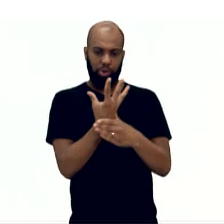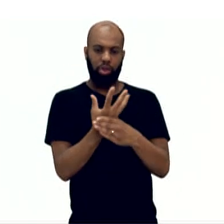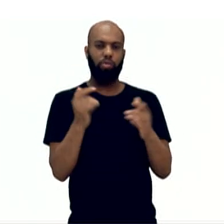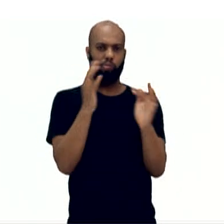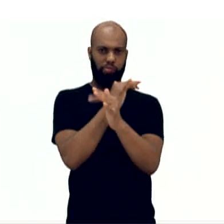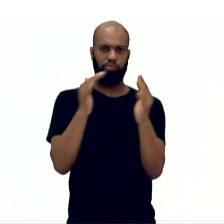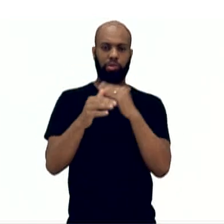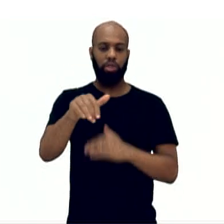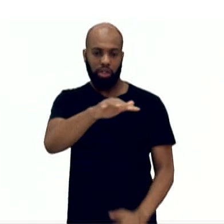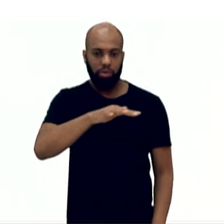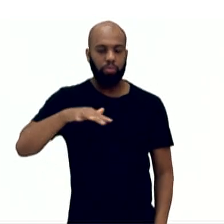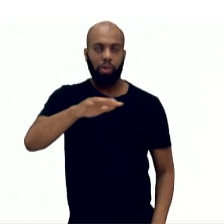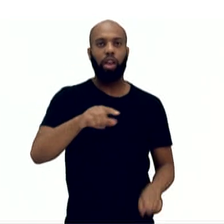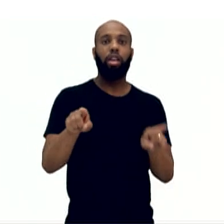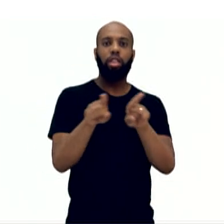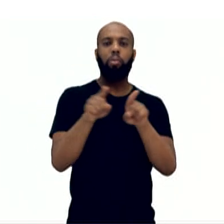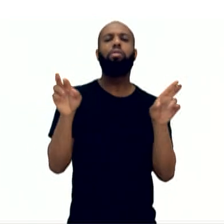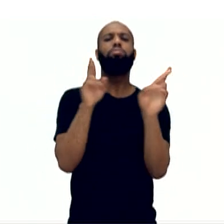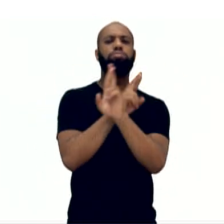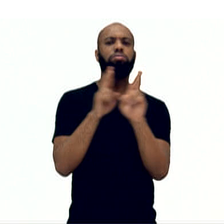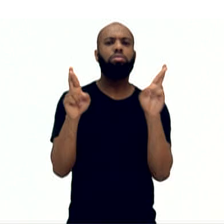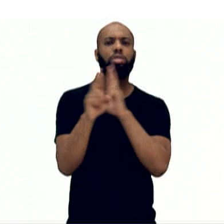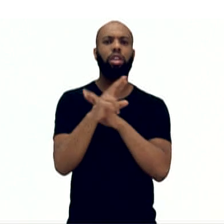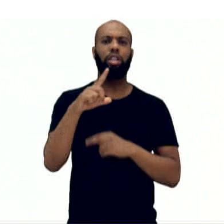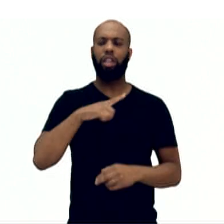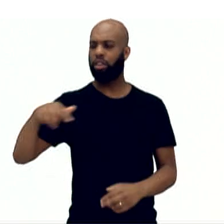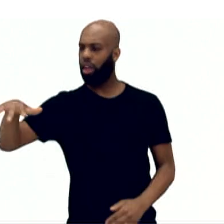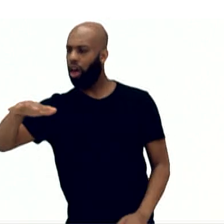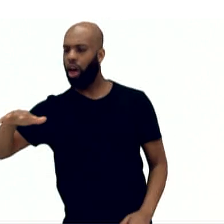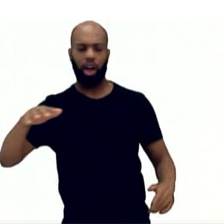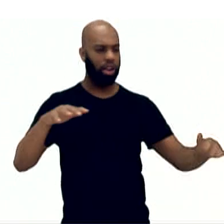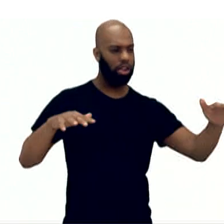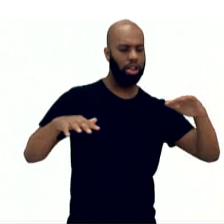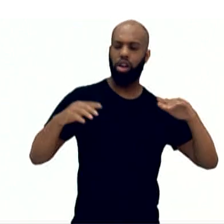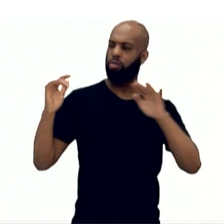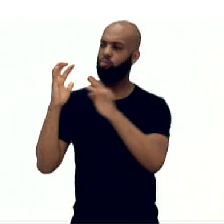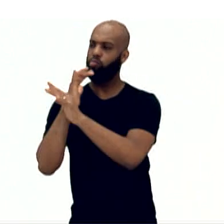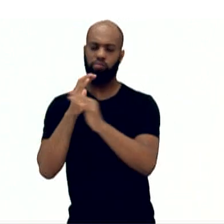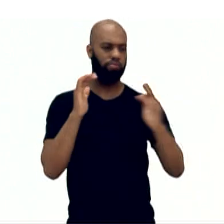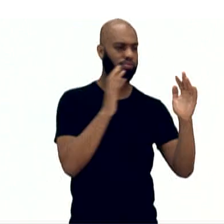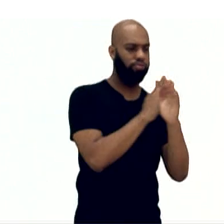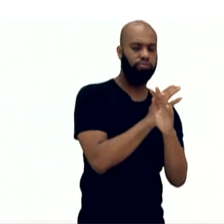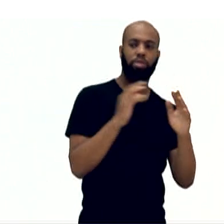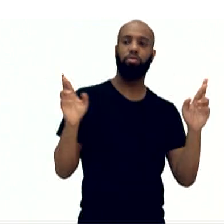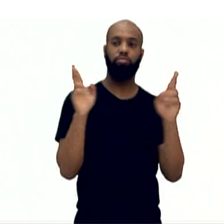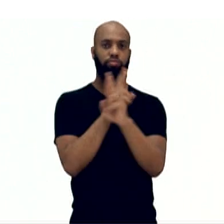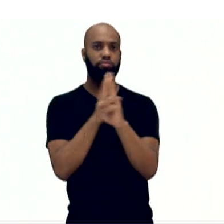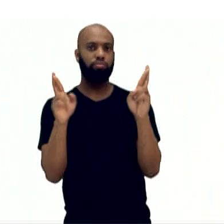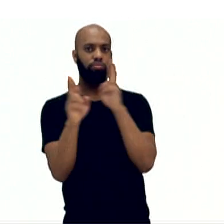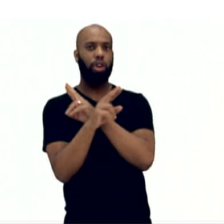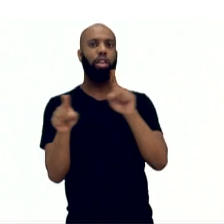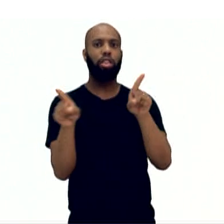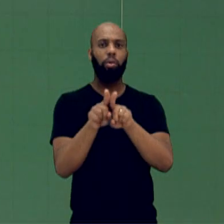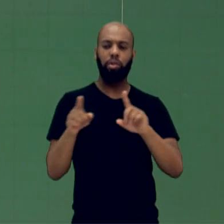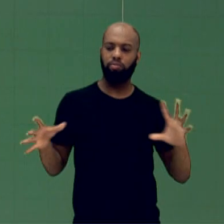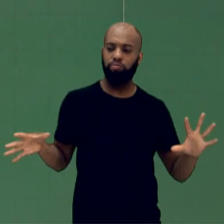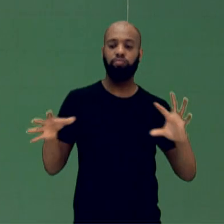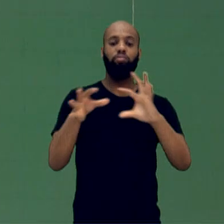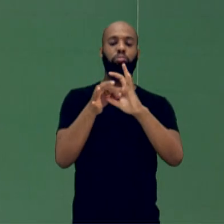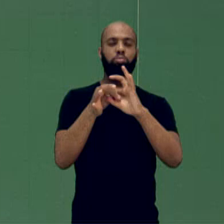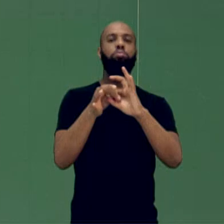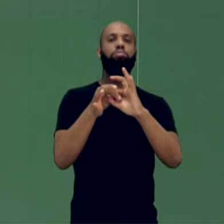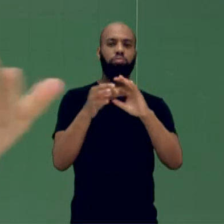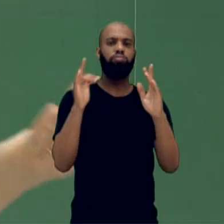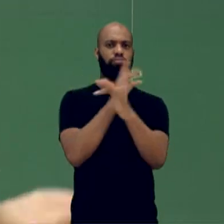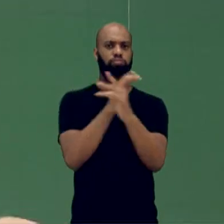espaços urbanos, as relações entre essas áreas urbanizadas, né? As redes que vão ligar os grandes centros